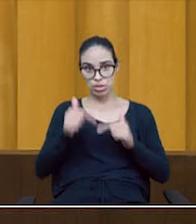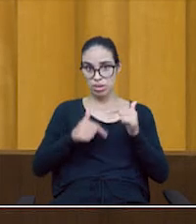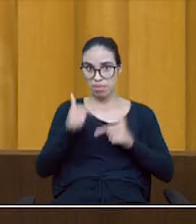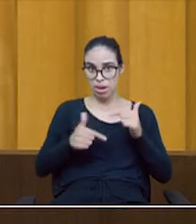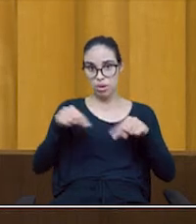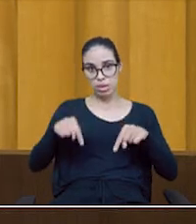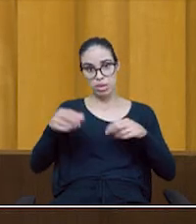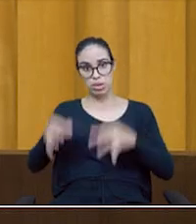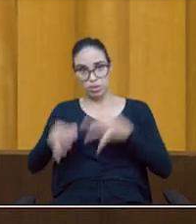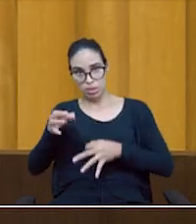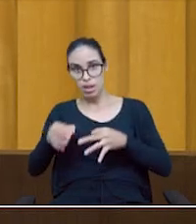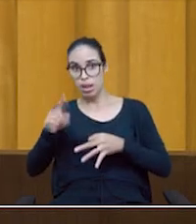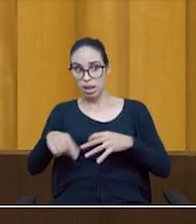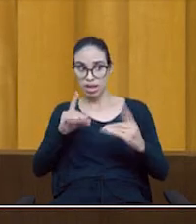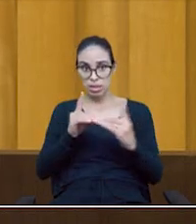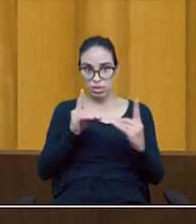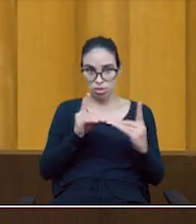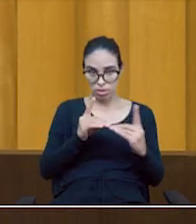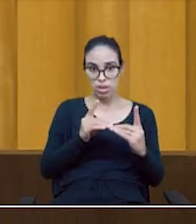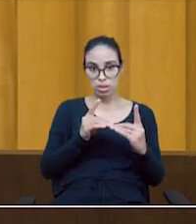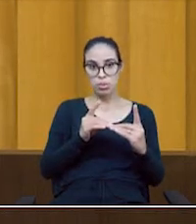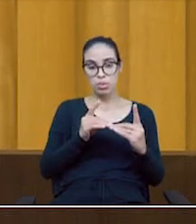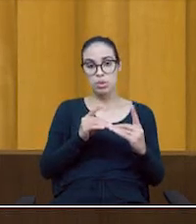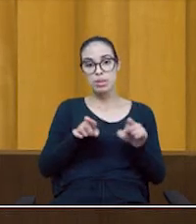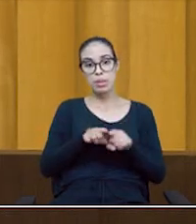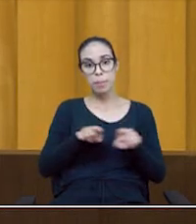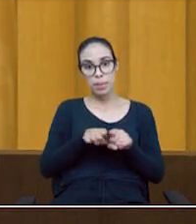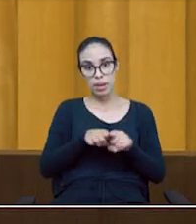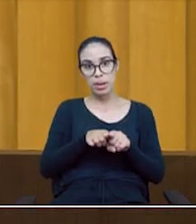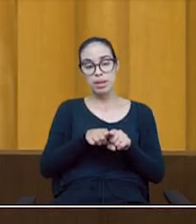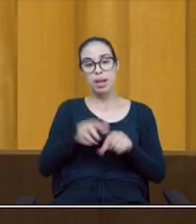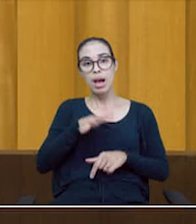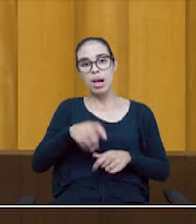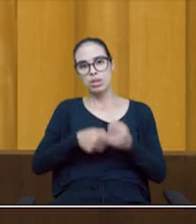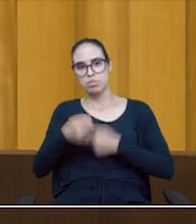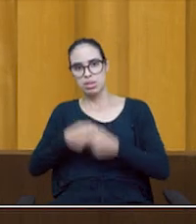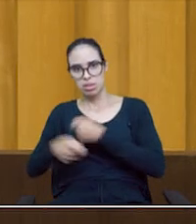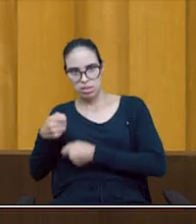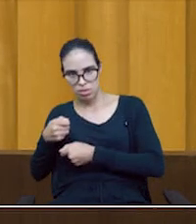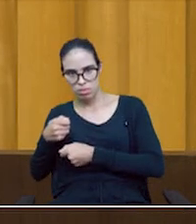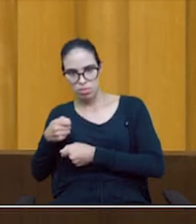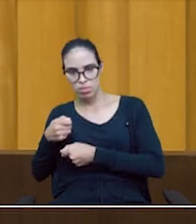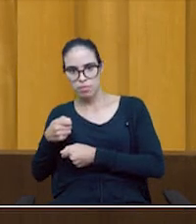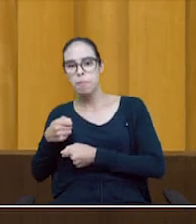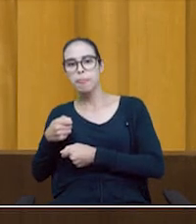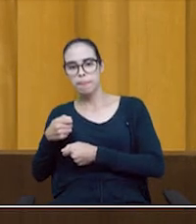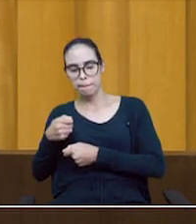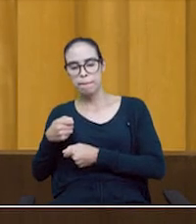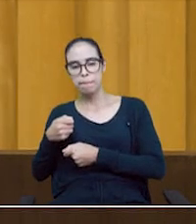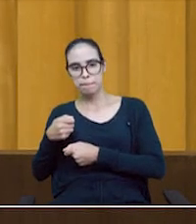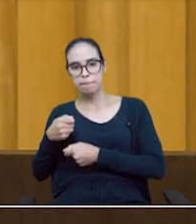de prestação jurisdicional, como em sua atividade meio de administração judiciária, é fixada